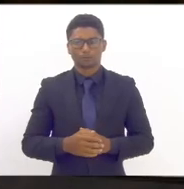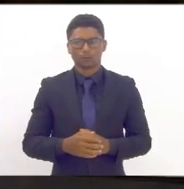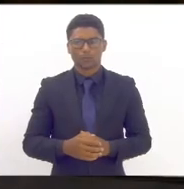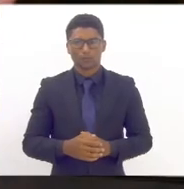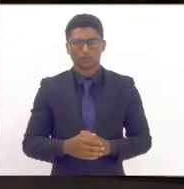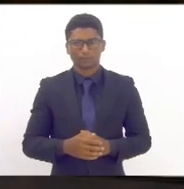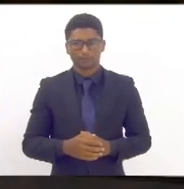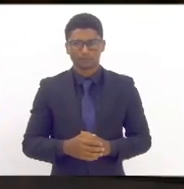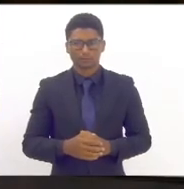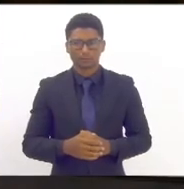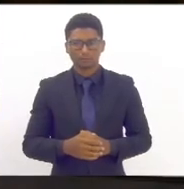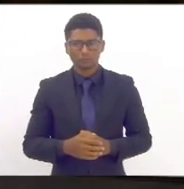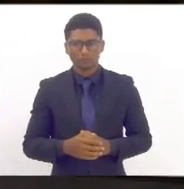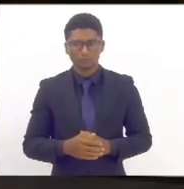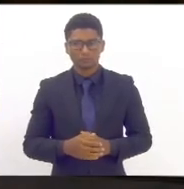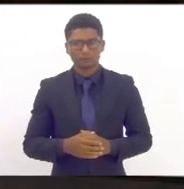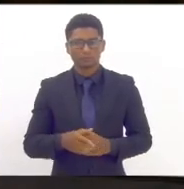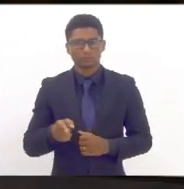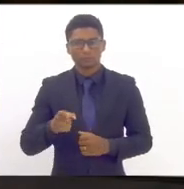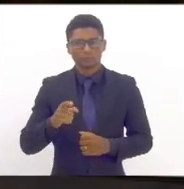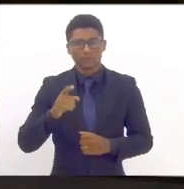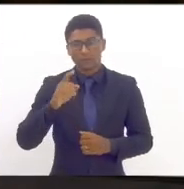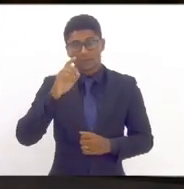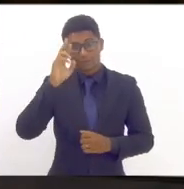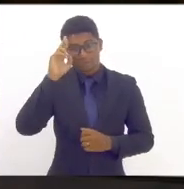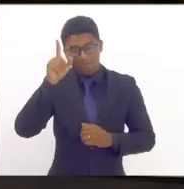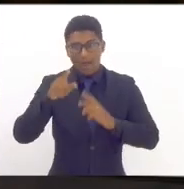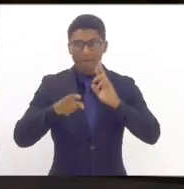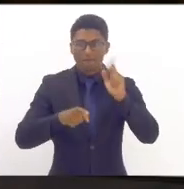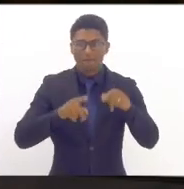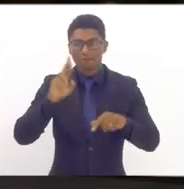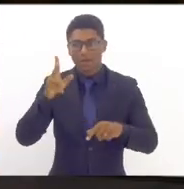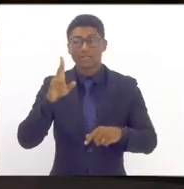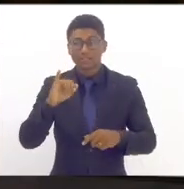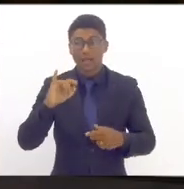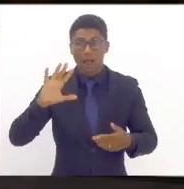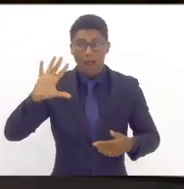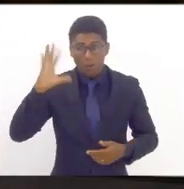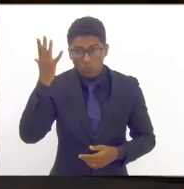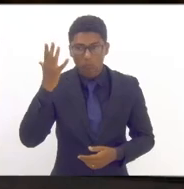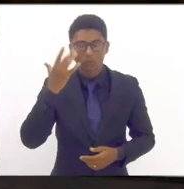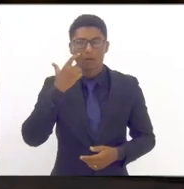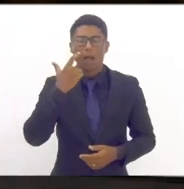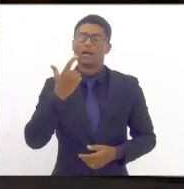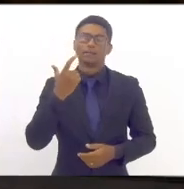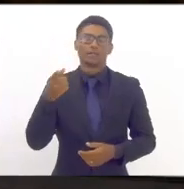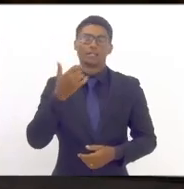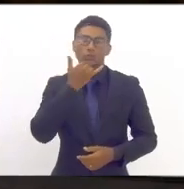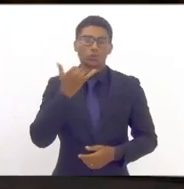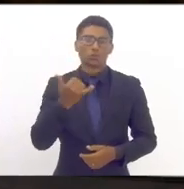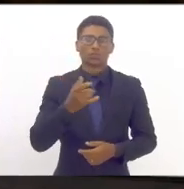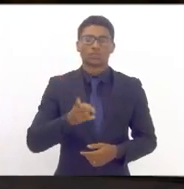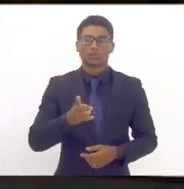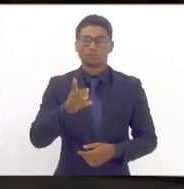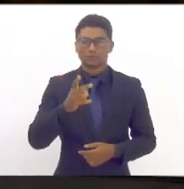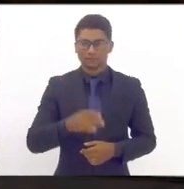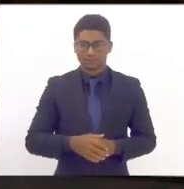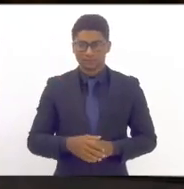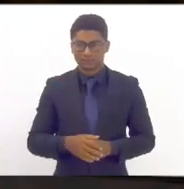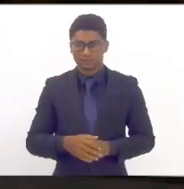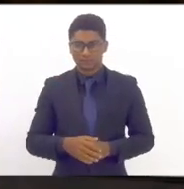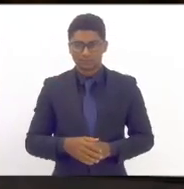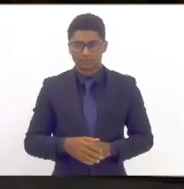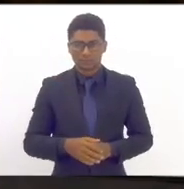E na rara hipótese de falhar, reconhece e repara. Algum dos senhores aqui hoje pode dizer o contrário? Eu vejo